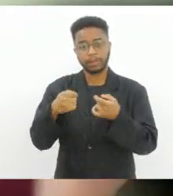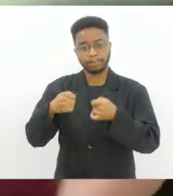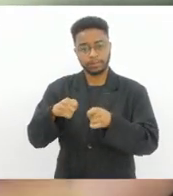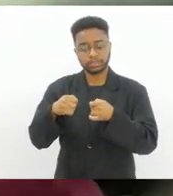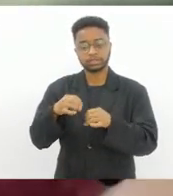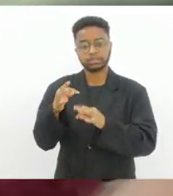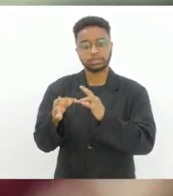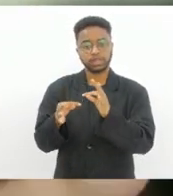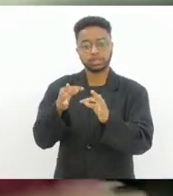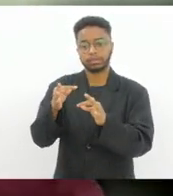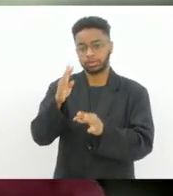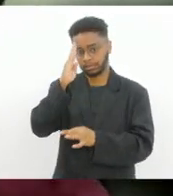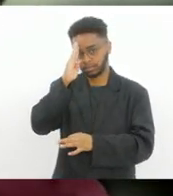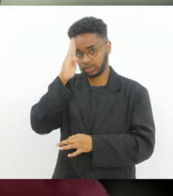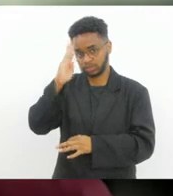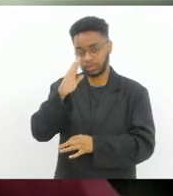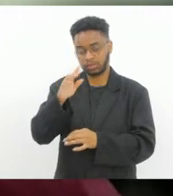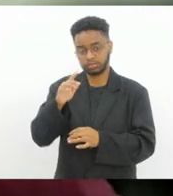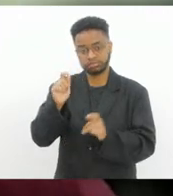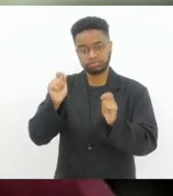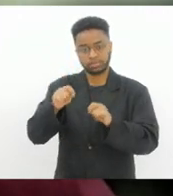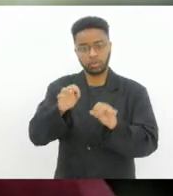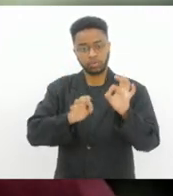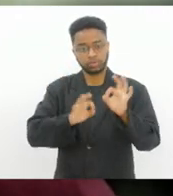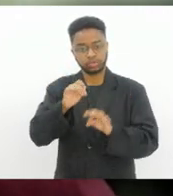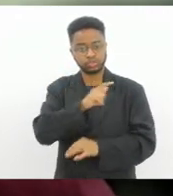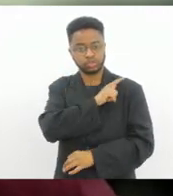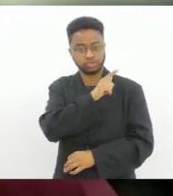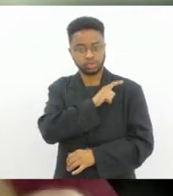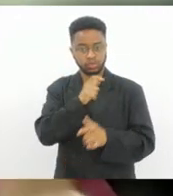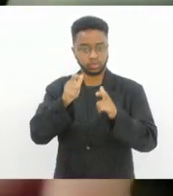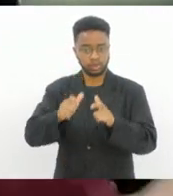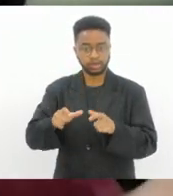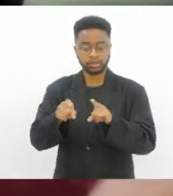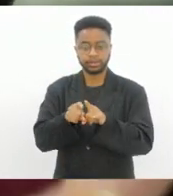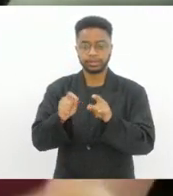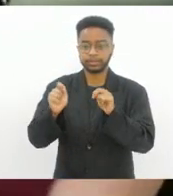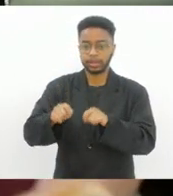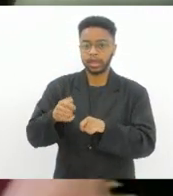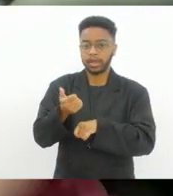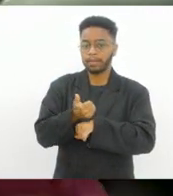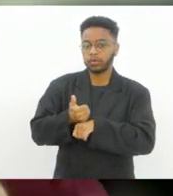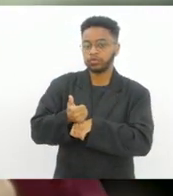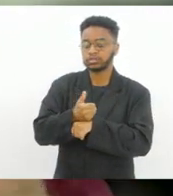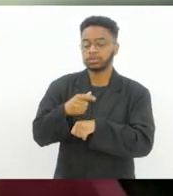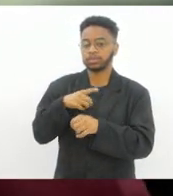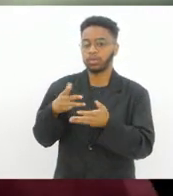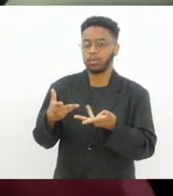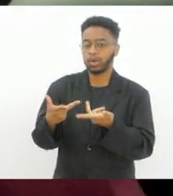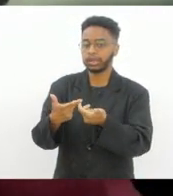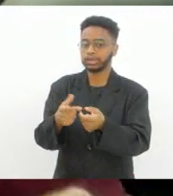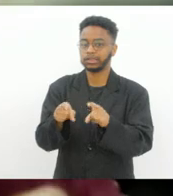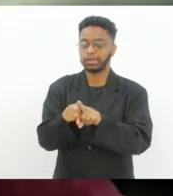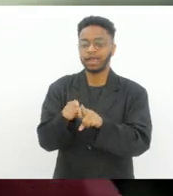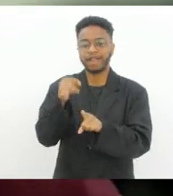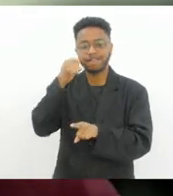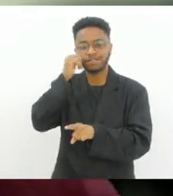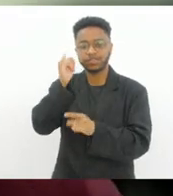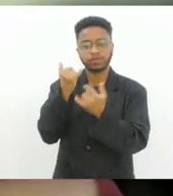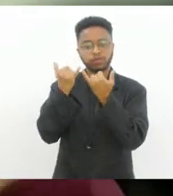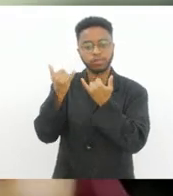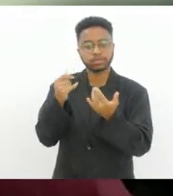como prioridade para a gestão local, para que os profissionais estejam qualificados para não dar uma informação errada,